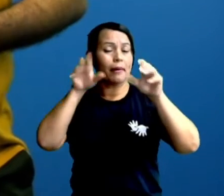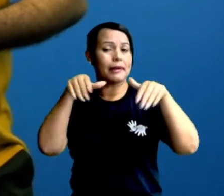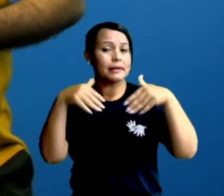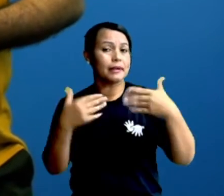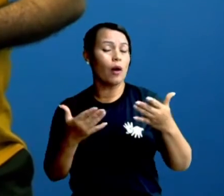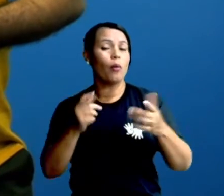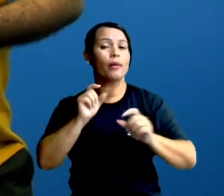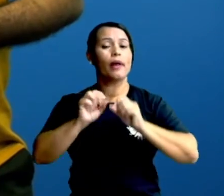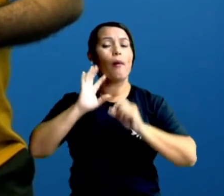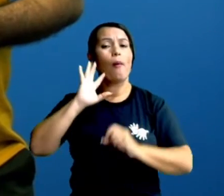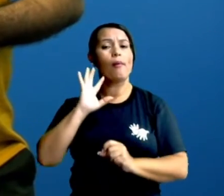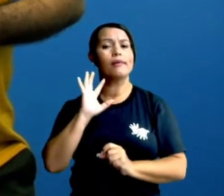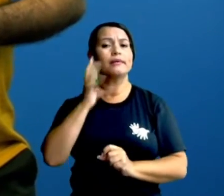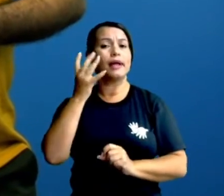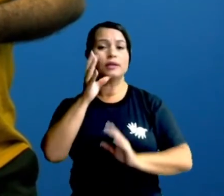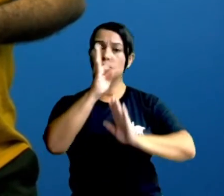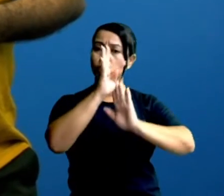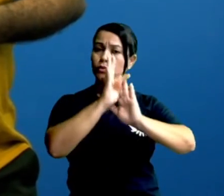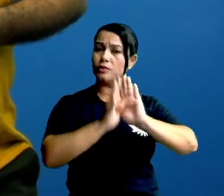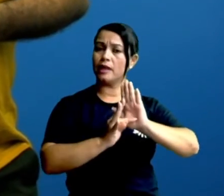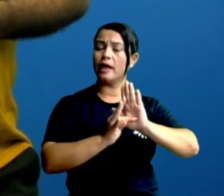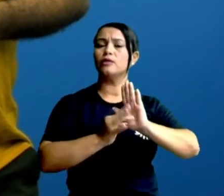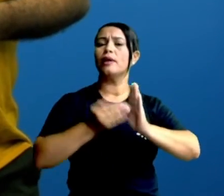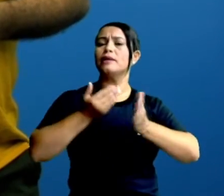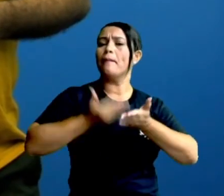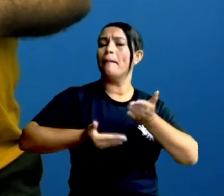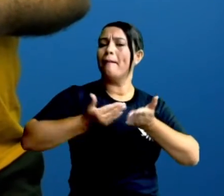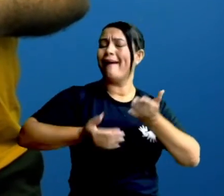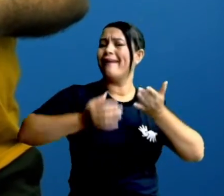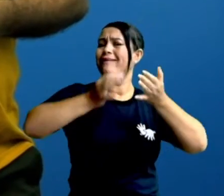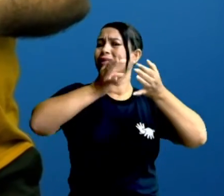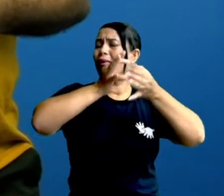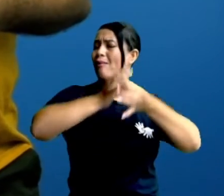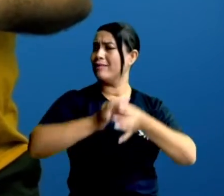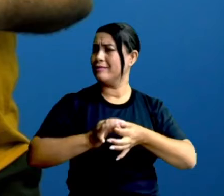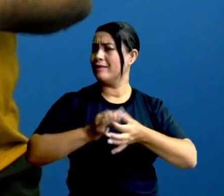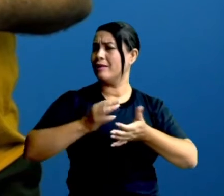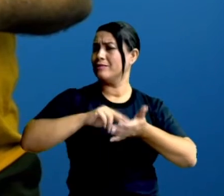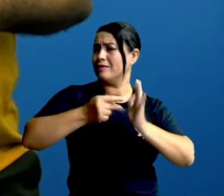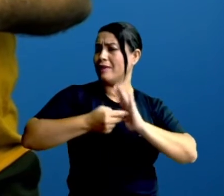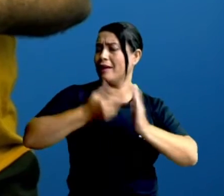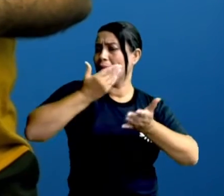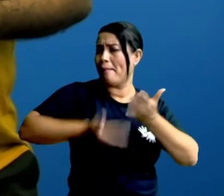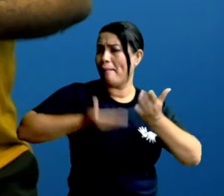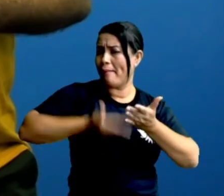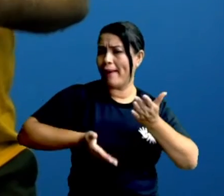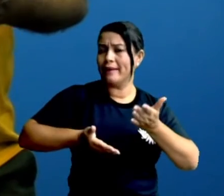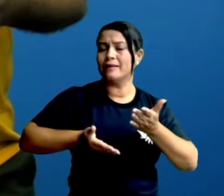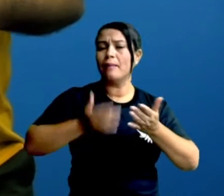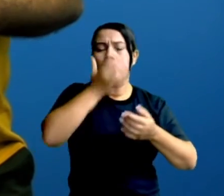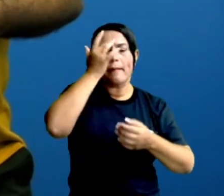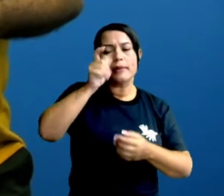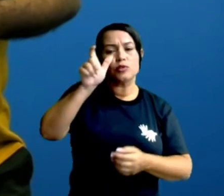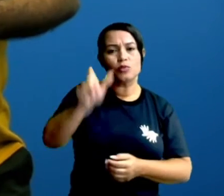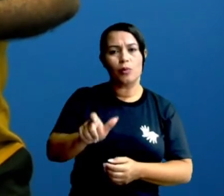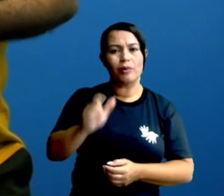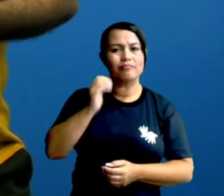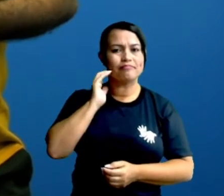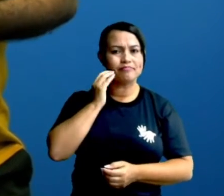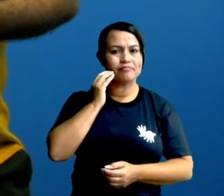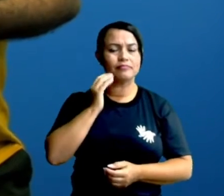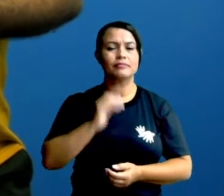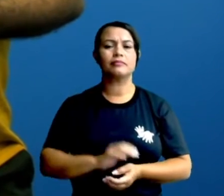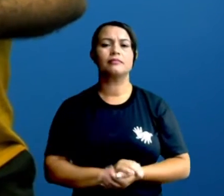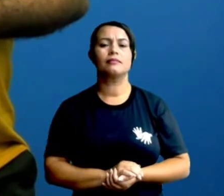Logo, né, este texto perde coerência para aquele interlocutor, para aquela interlocutora, para aquela pessoa.